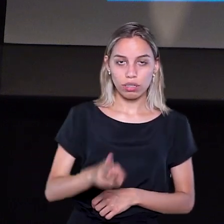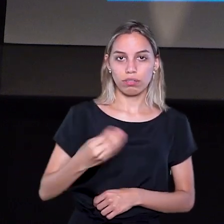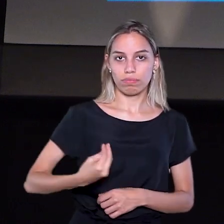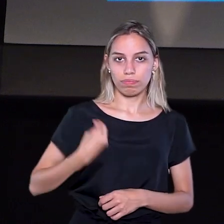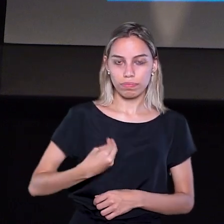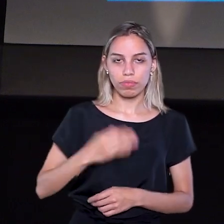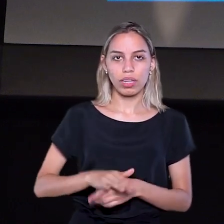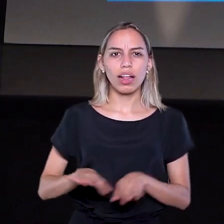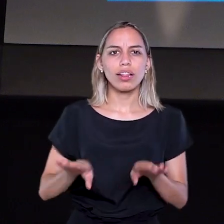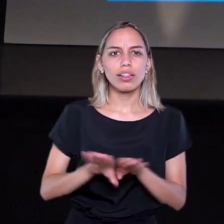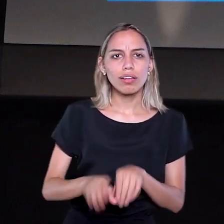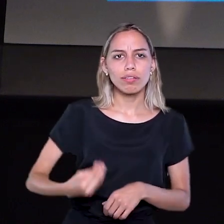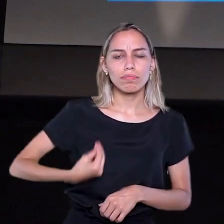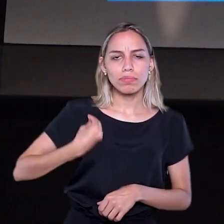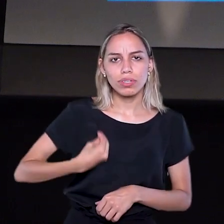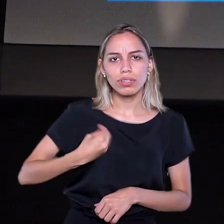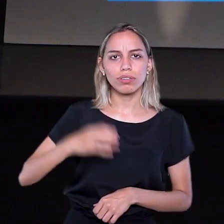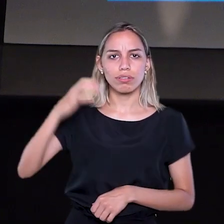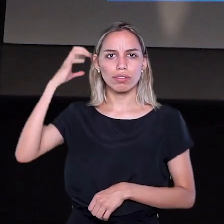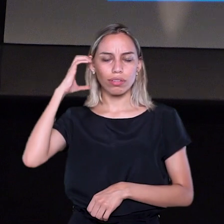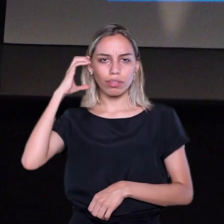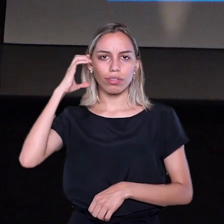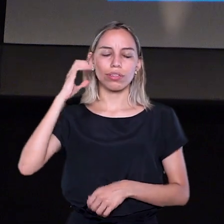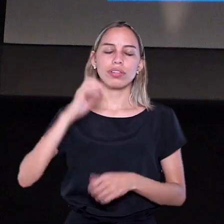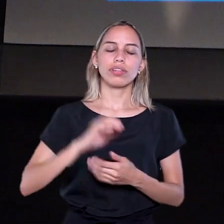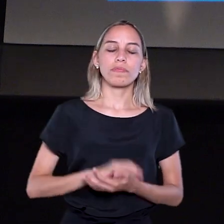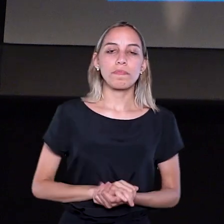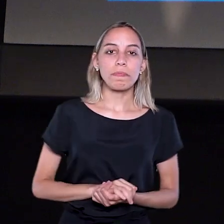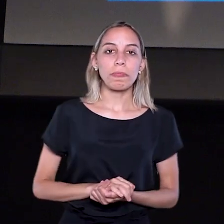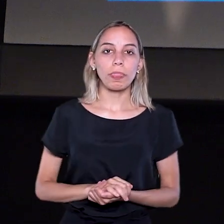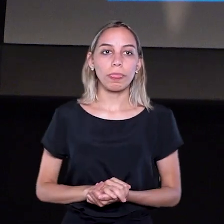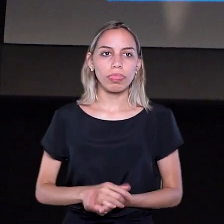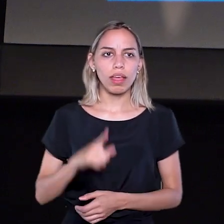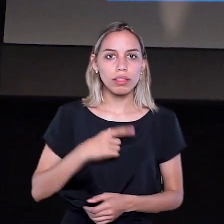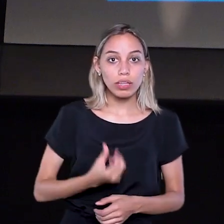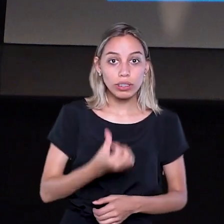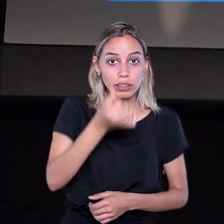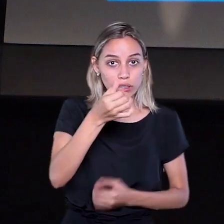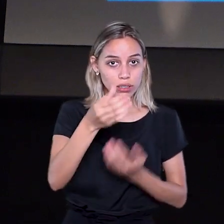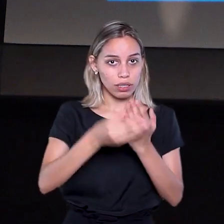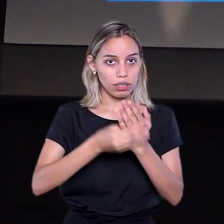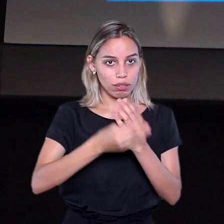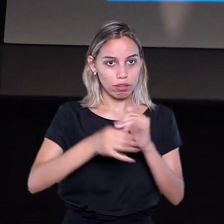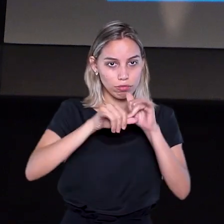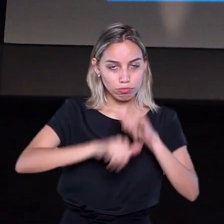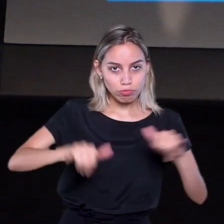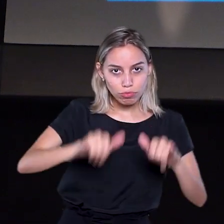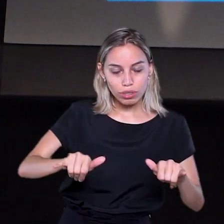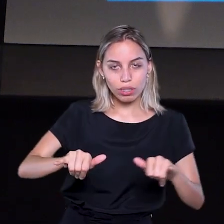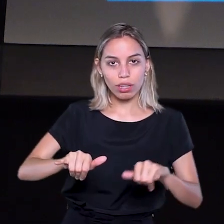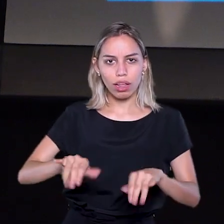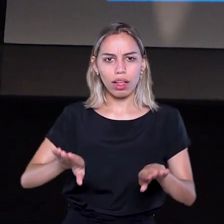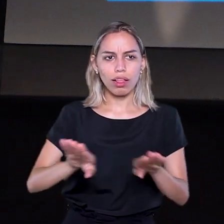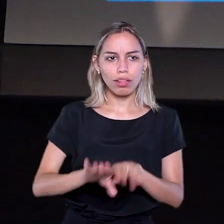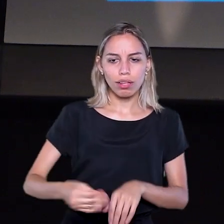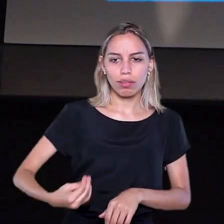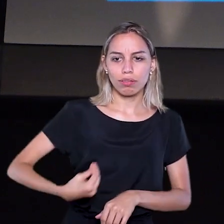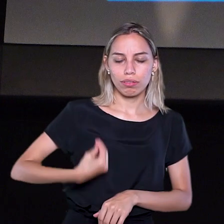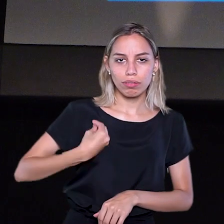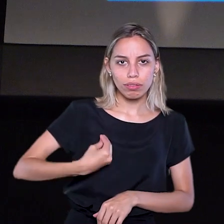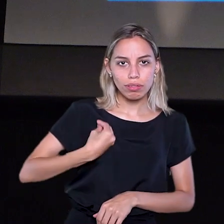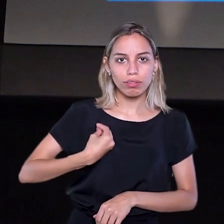Alvorada, FM, com o programa Mundo Livro, tem 6 livros publicados e é curador do portal